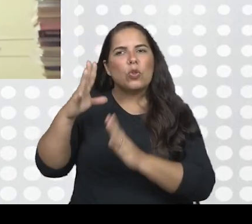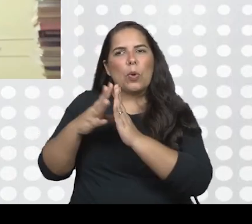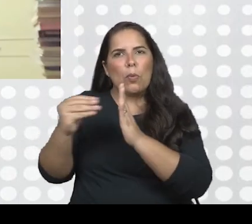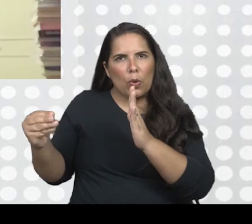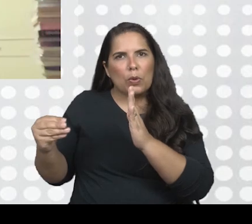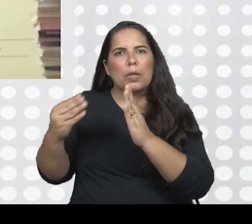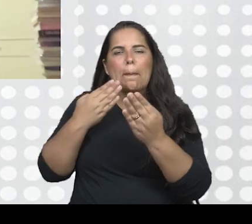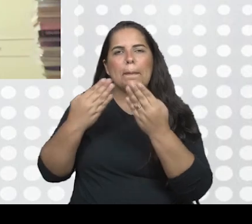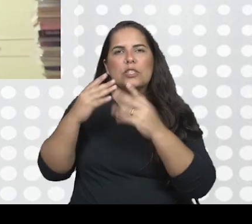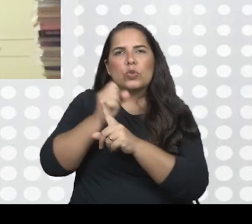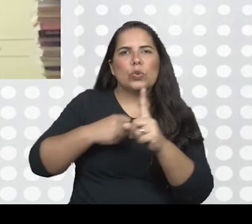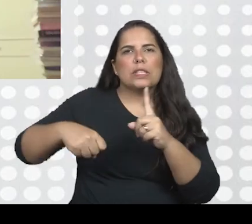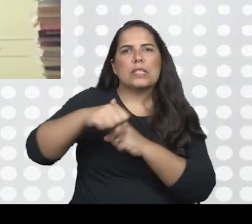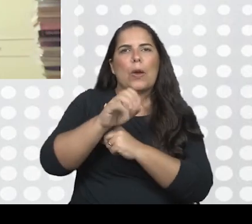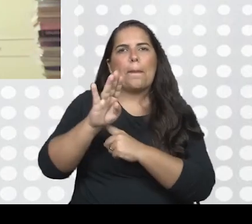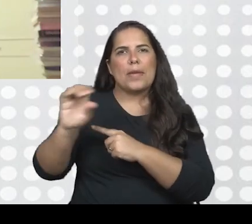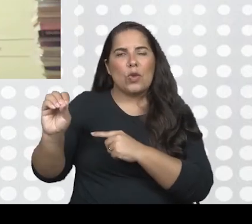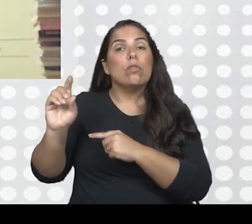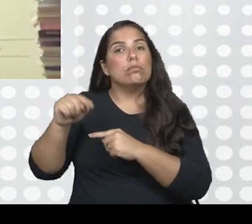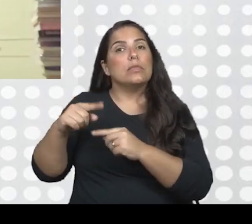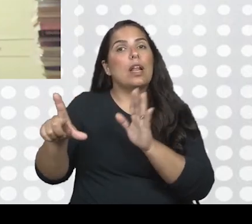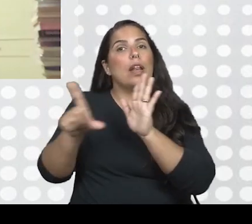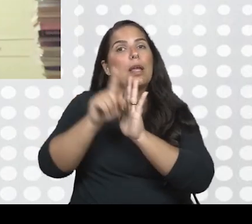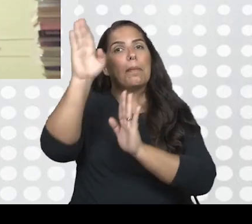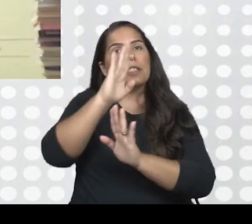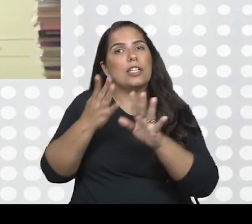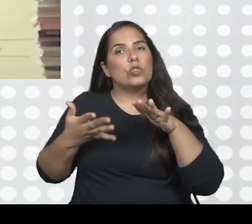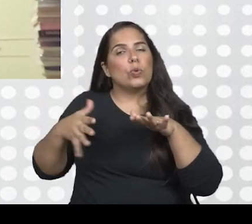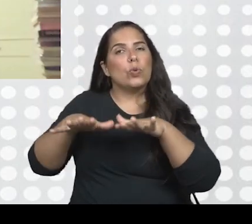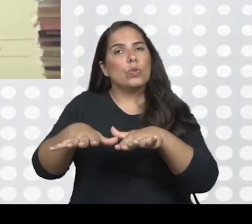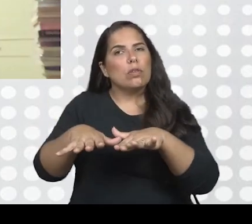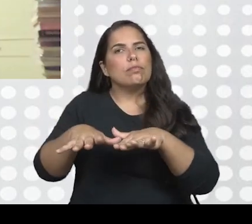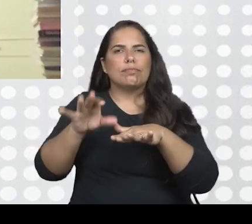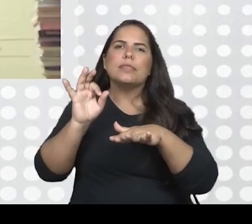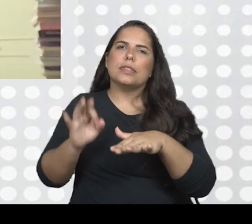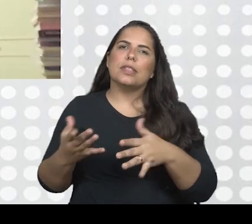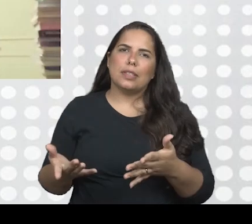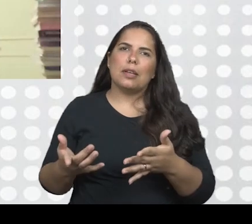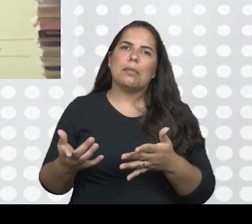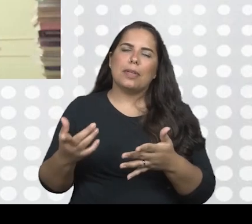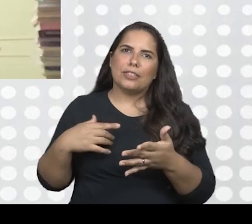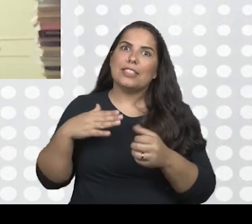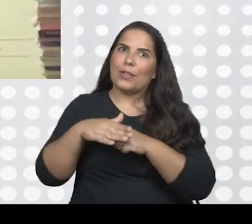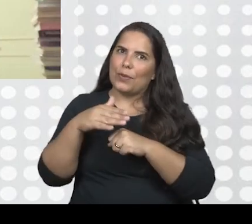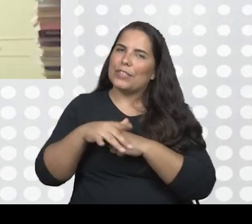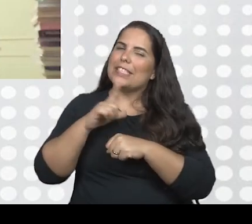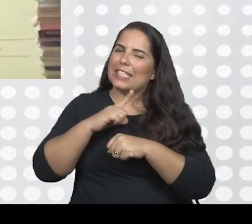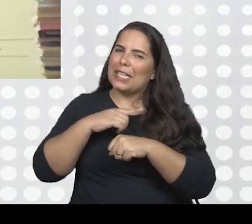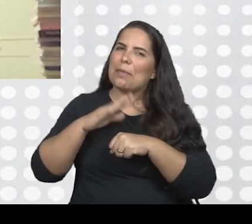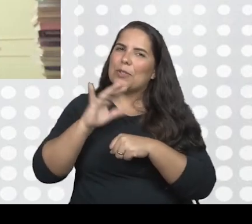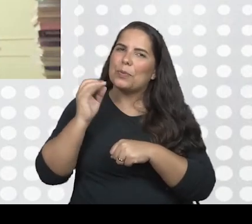modelo biopsicossocial que está presente na Lei Brasileira de Inclusão, e que certamente ainda essa noite teremos